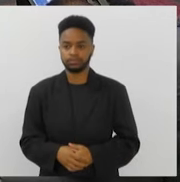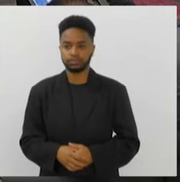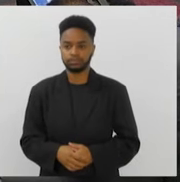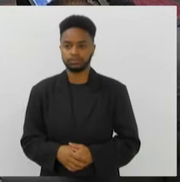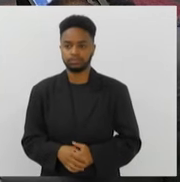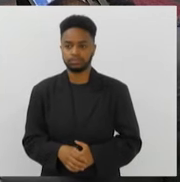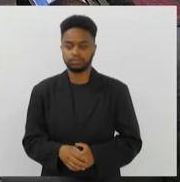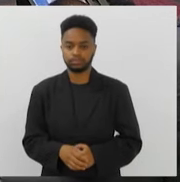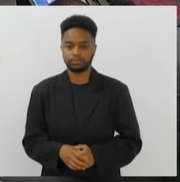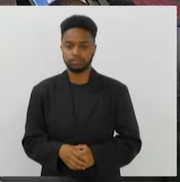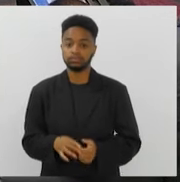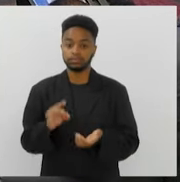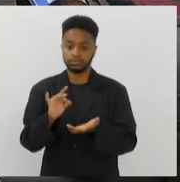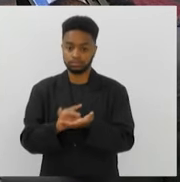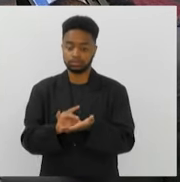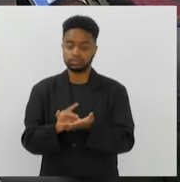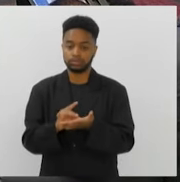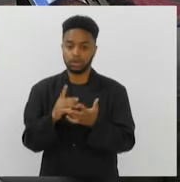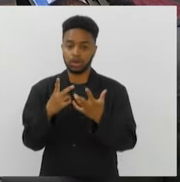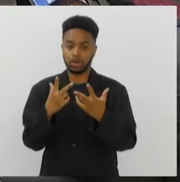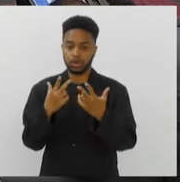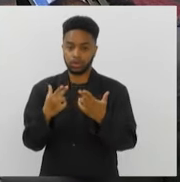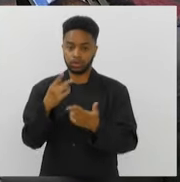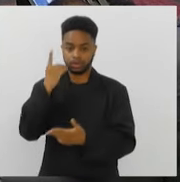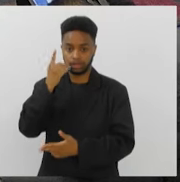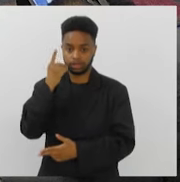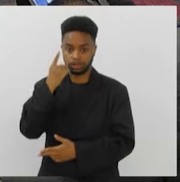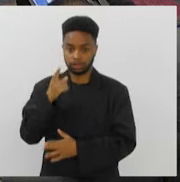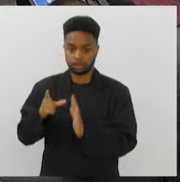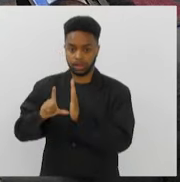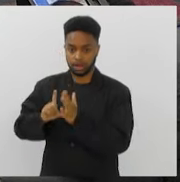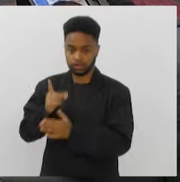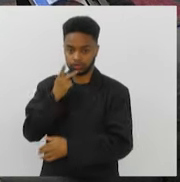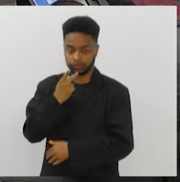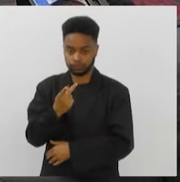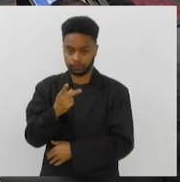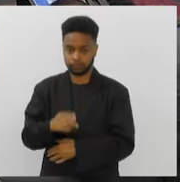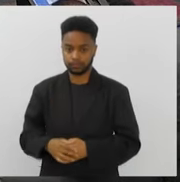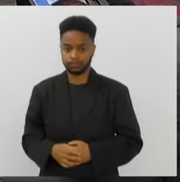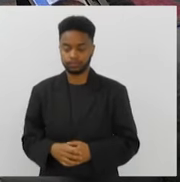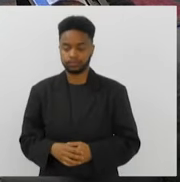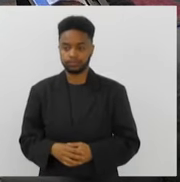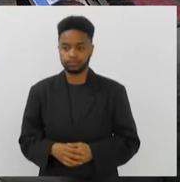Realmente, como disse a deputada que me antecedeu,